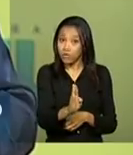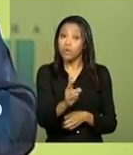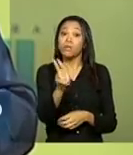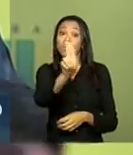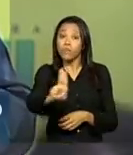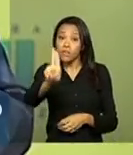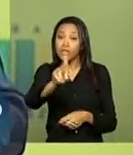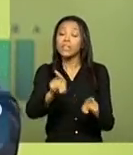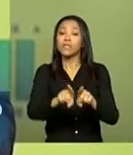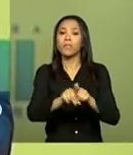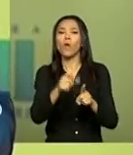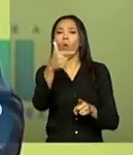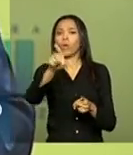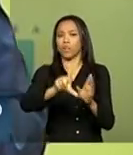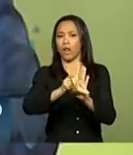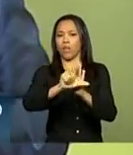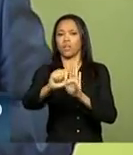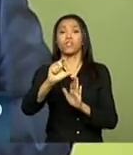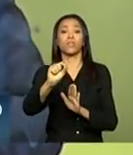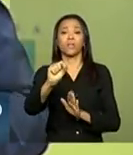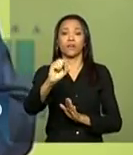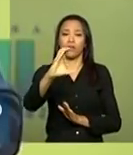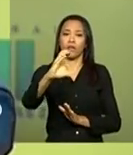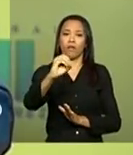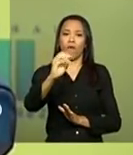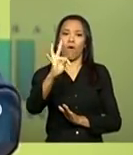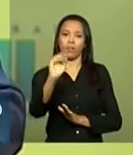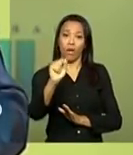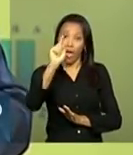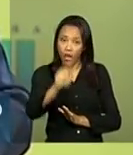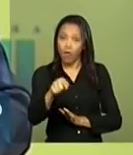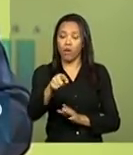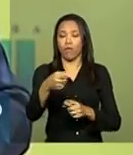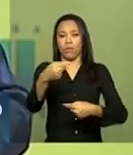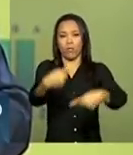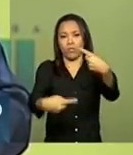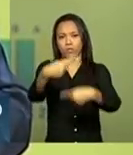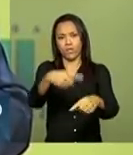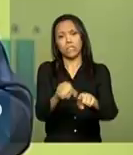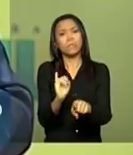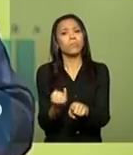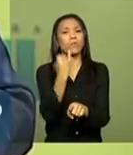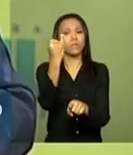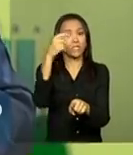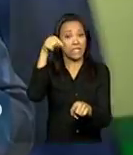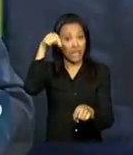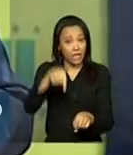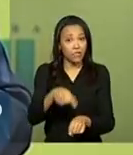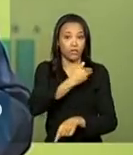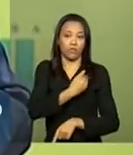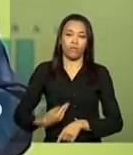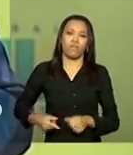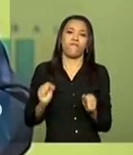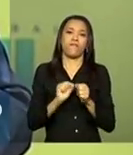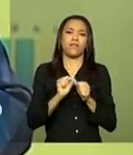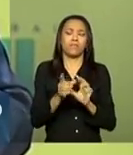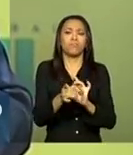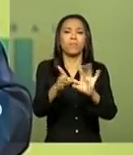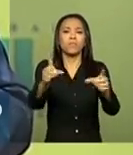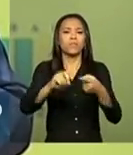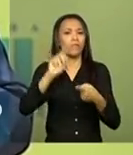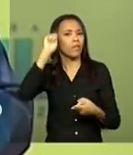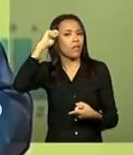cotas, que eu considero a política mais importante que esse governo fez, permitindo que negros,